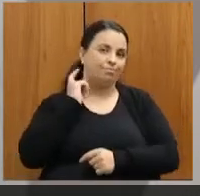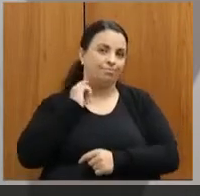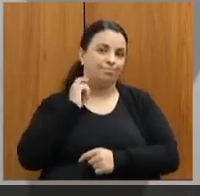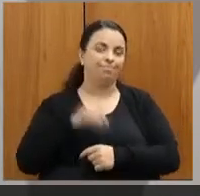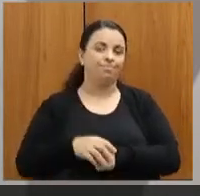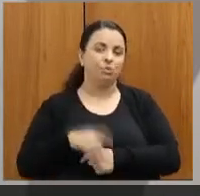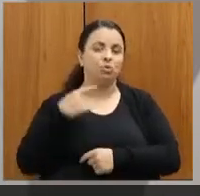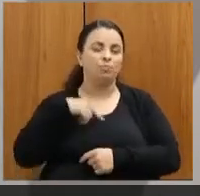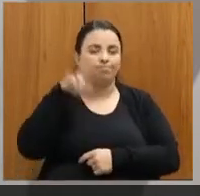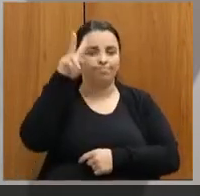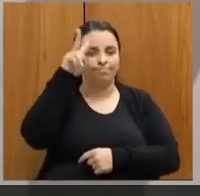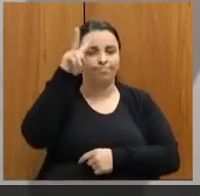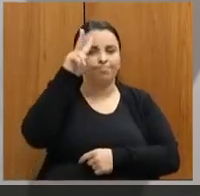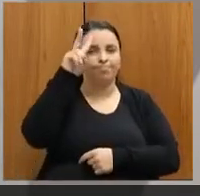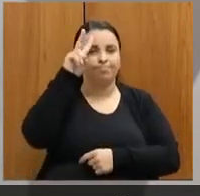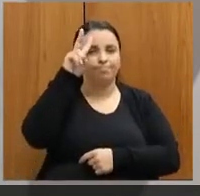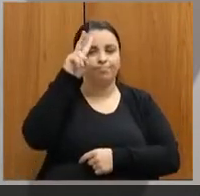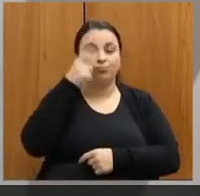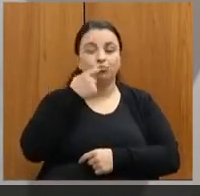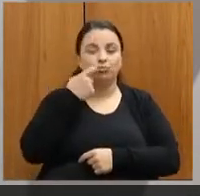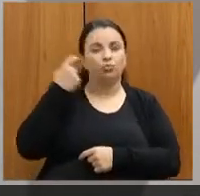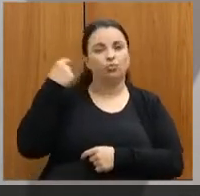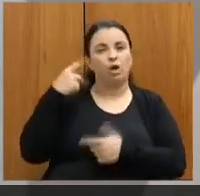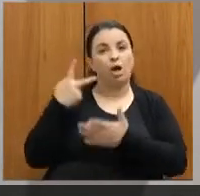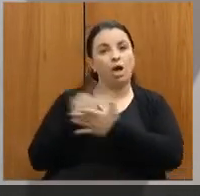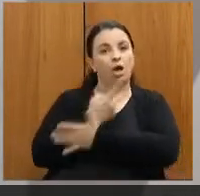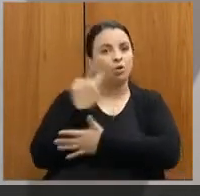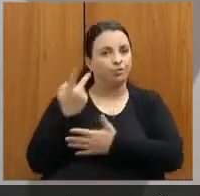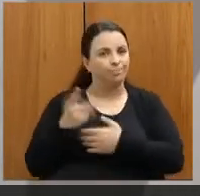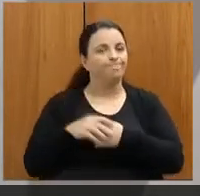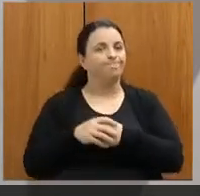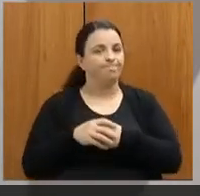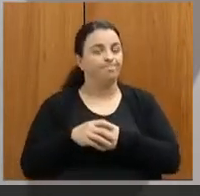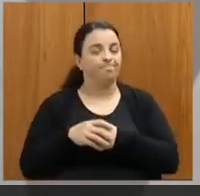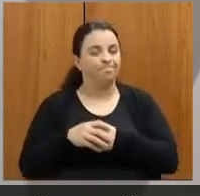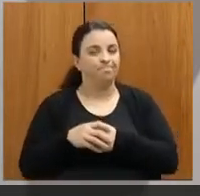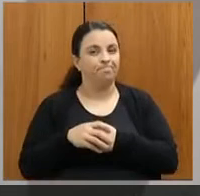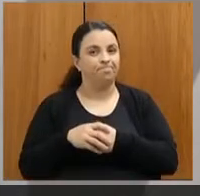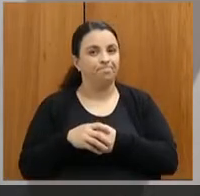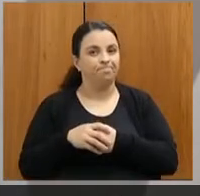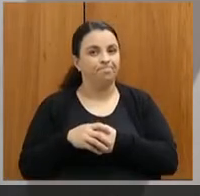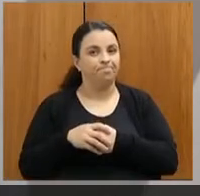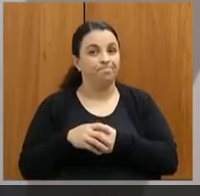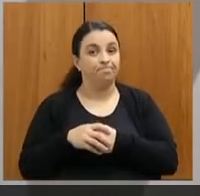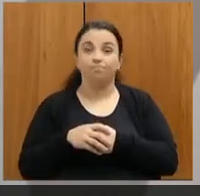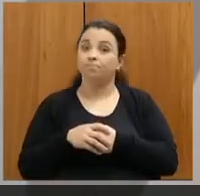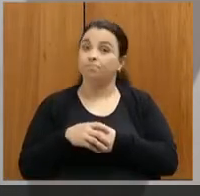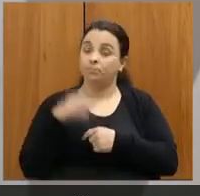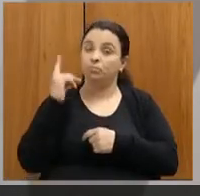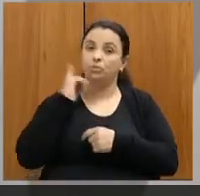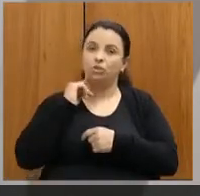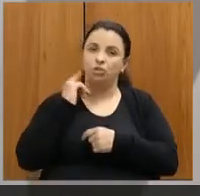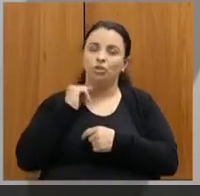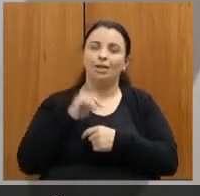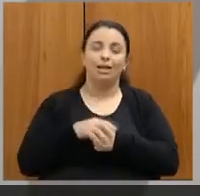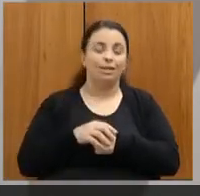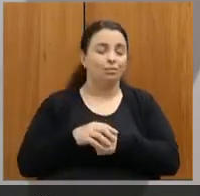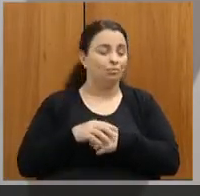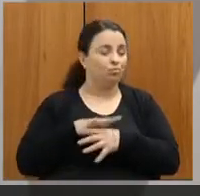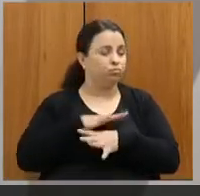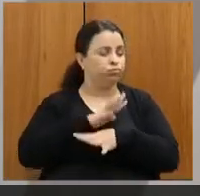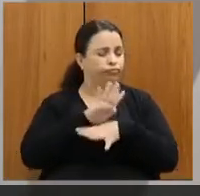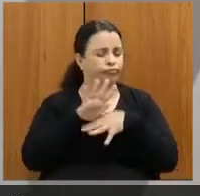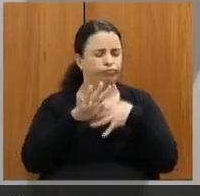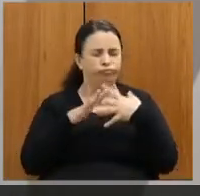memória bem fresca do que aconteceu recentemente né o estado de Minas Gerais eram caos